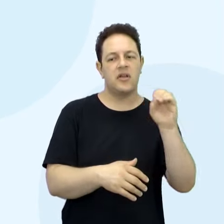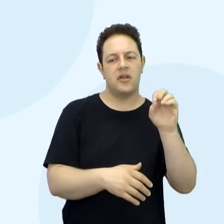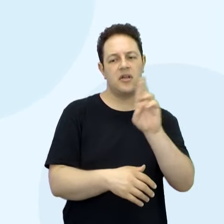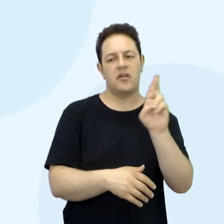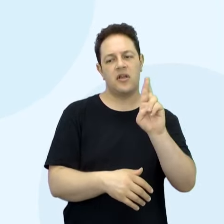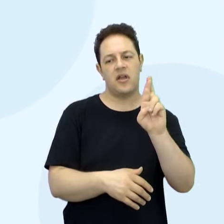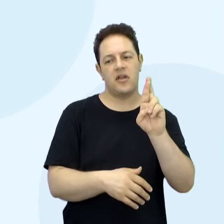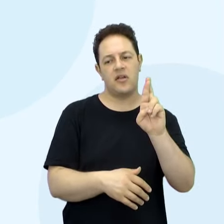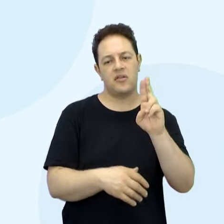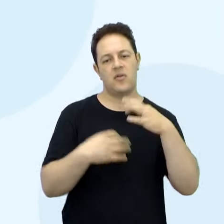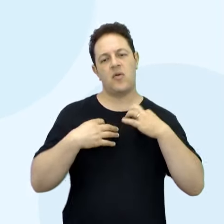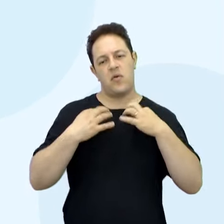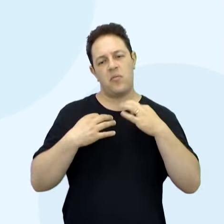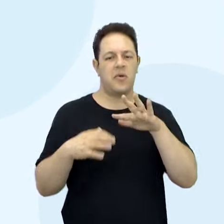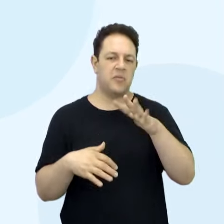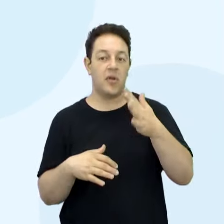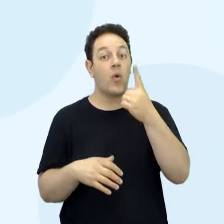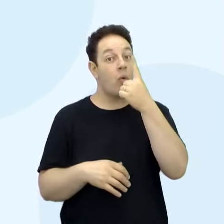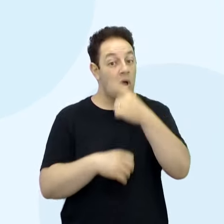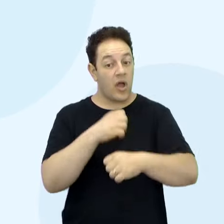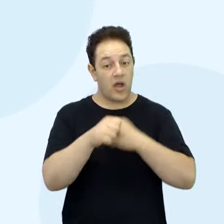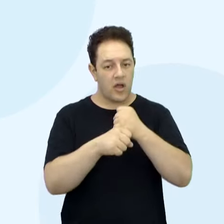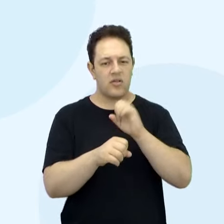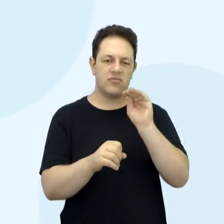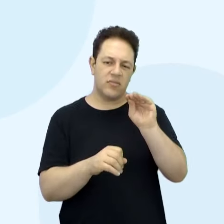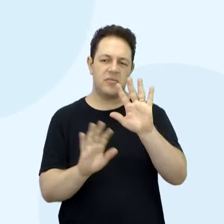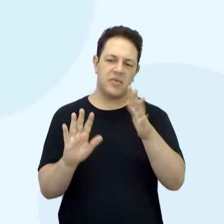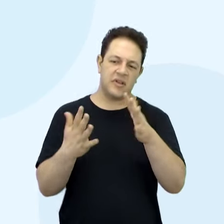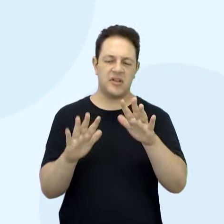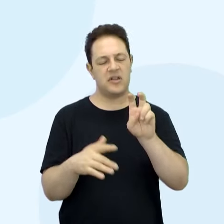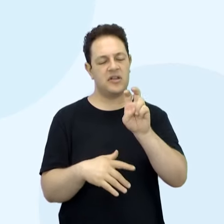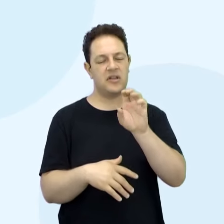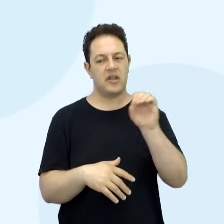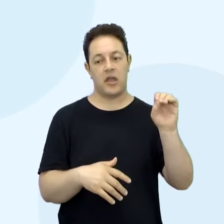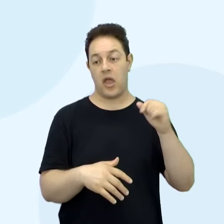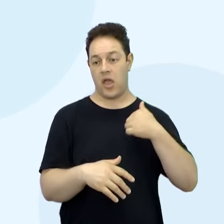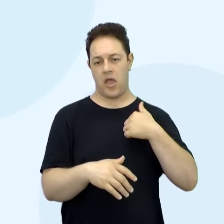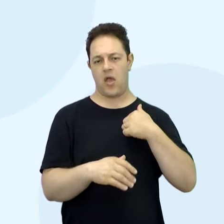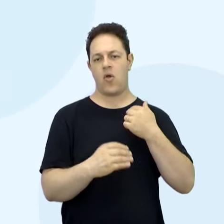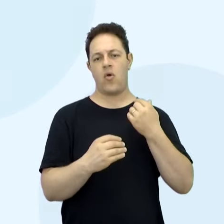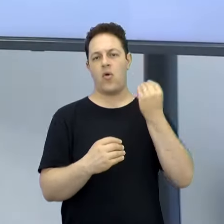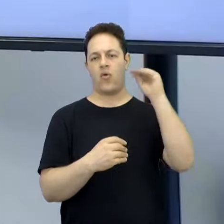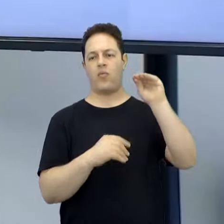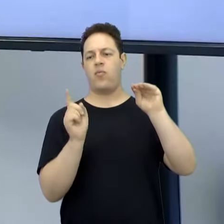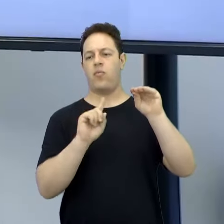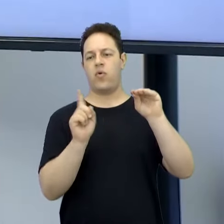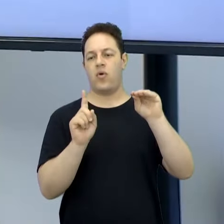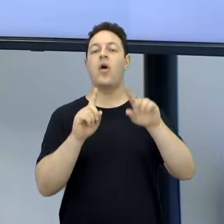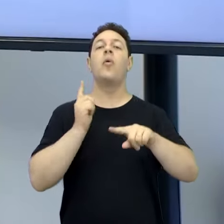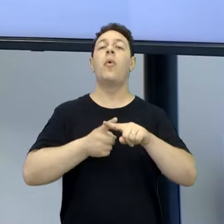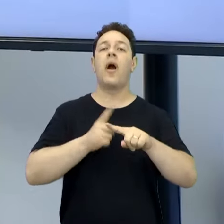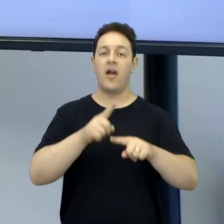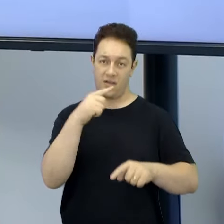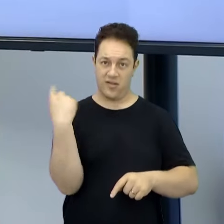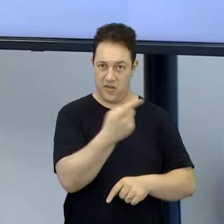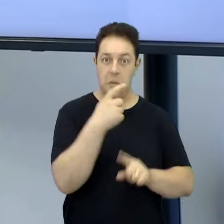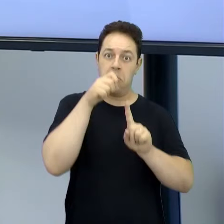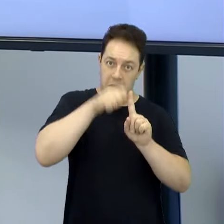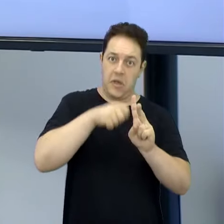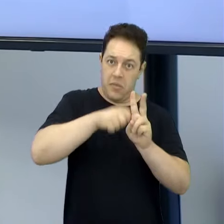com roupa. No ano. Aqui eu não coloquei, foi de propósito, porque nem todo mês a gente compra